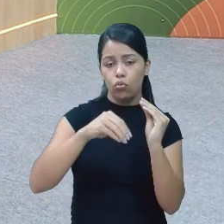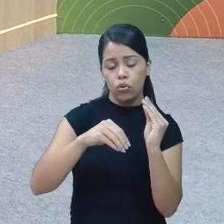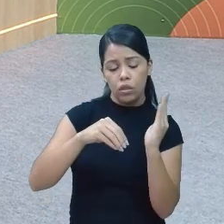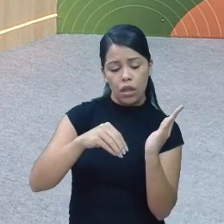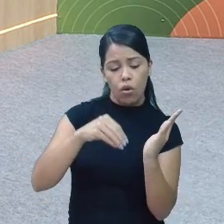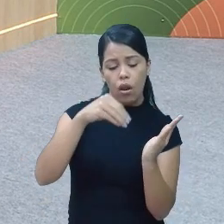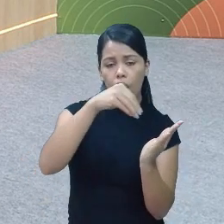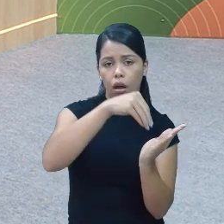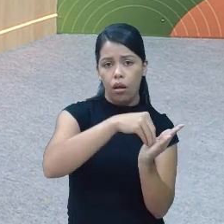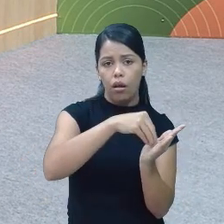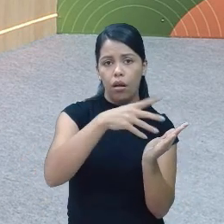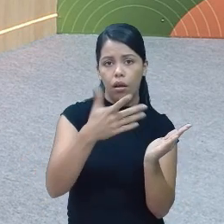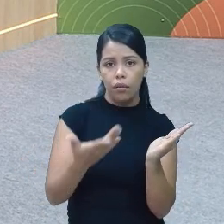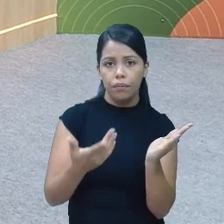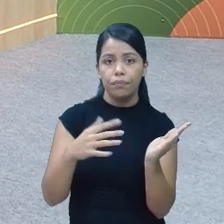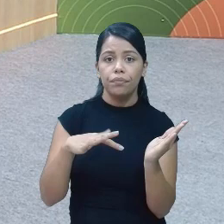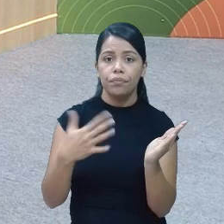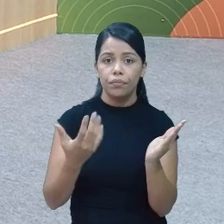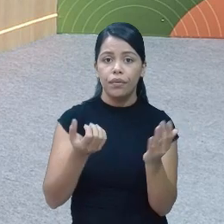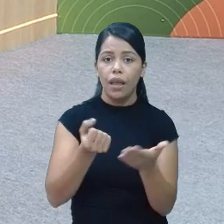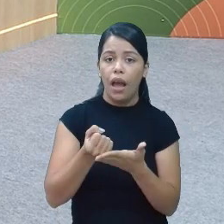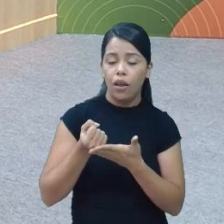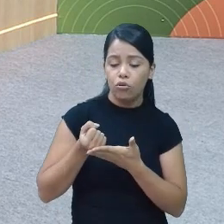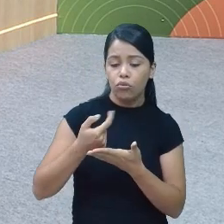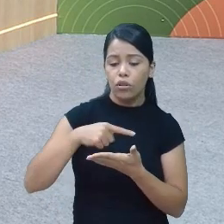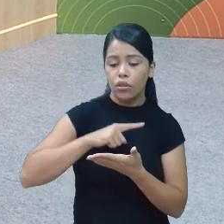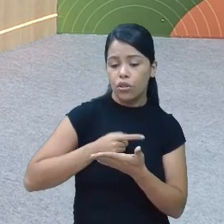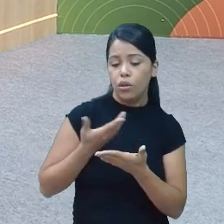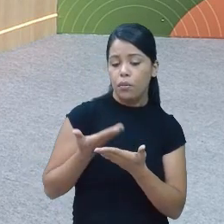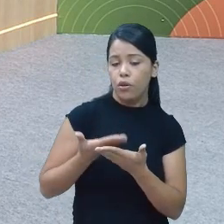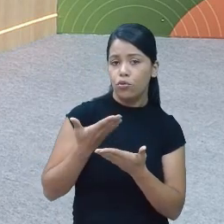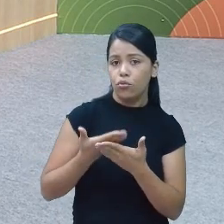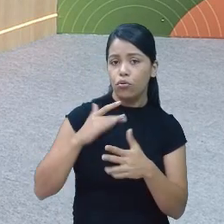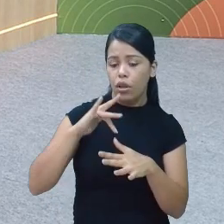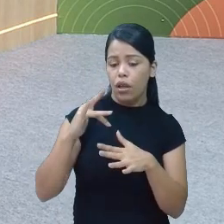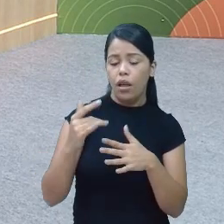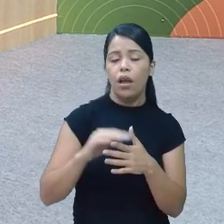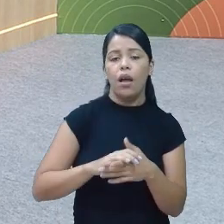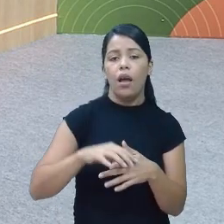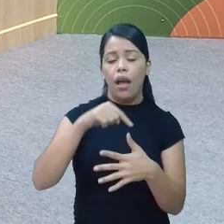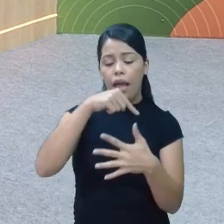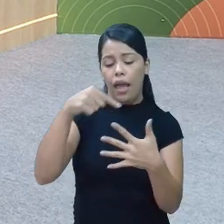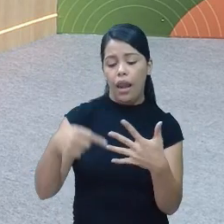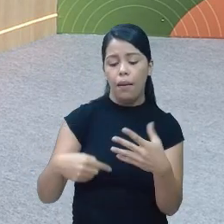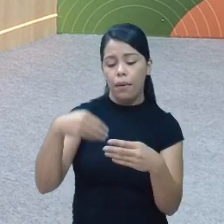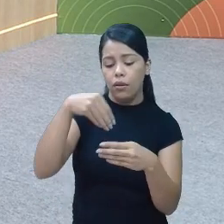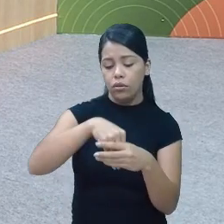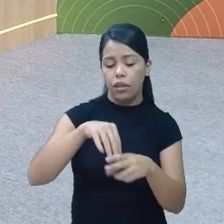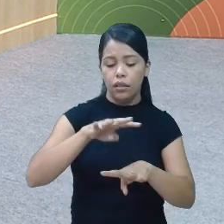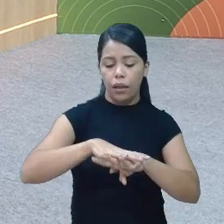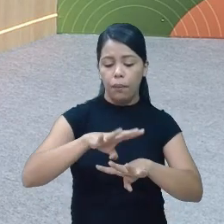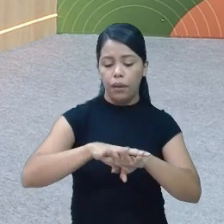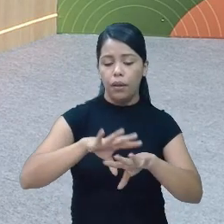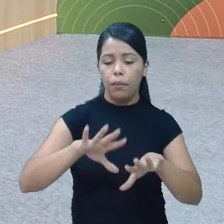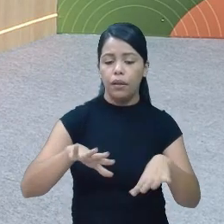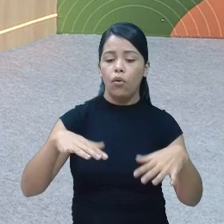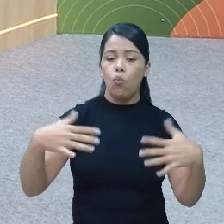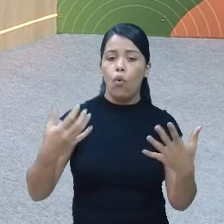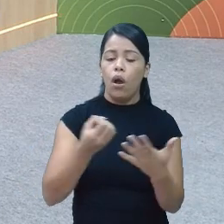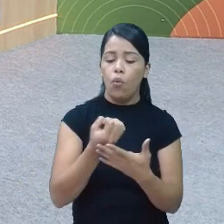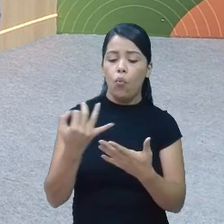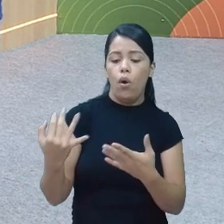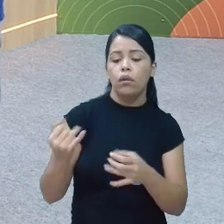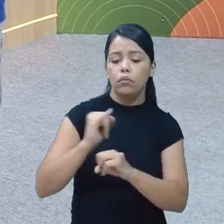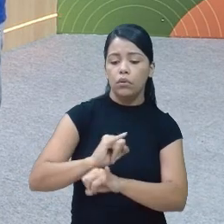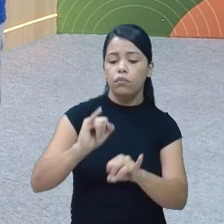utilizar para estudar elementos da matemática. E principalmente, quanto de informação é gerada na internet para a gente passar